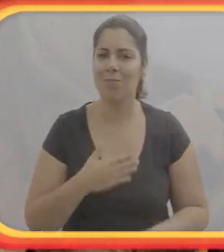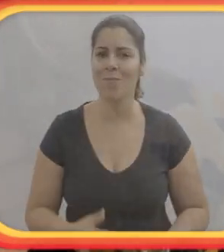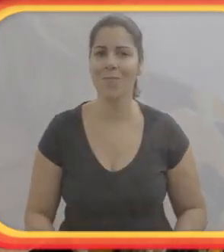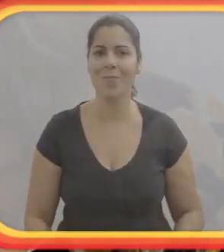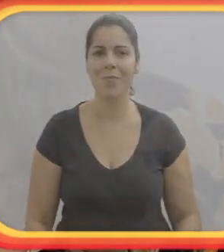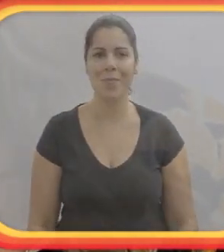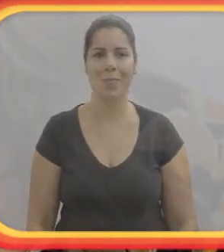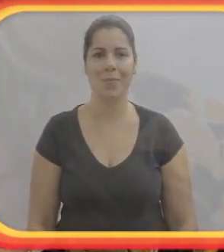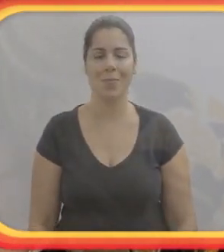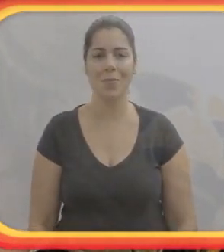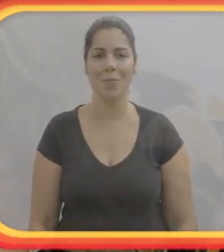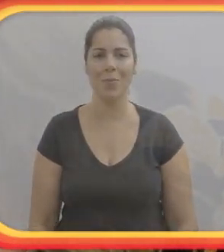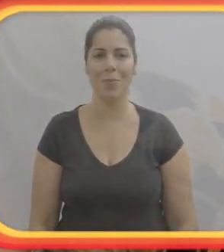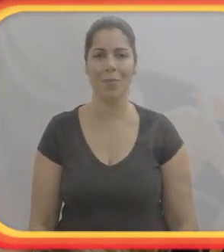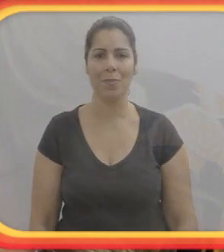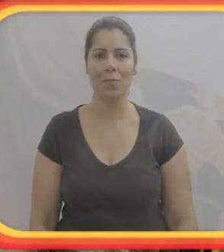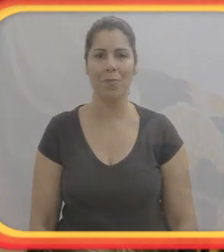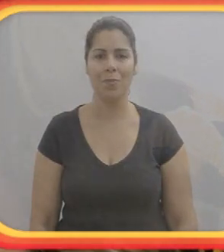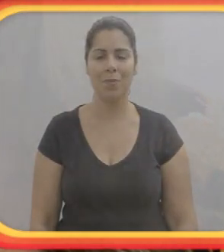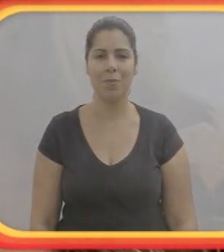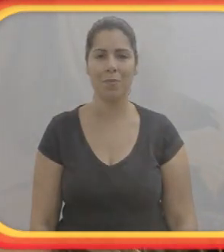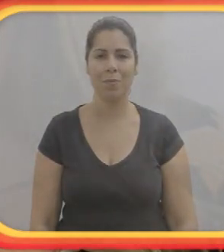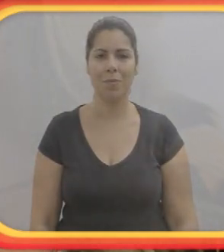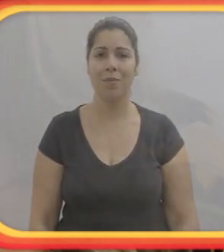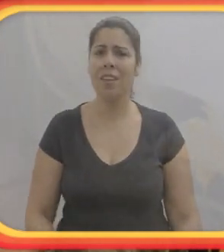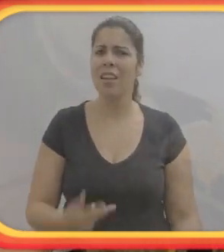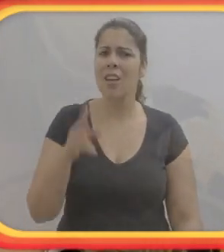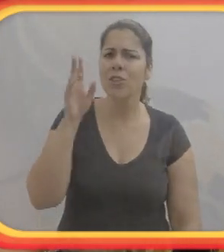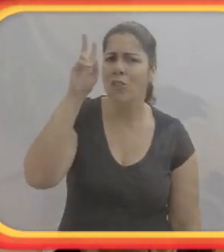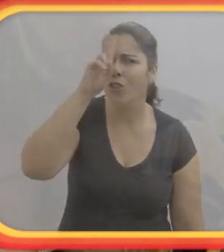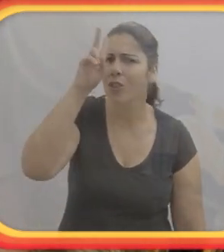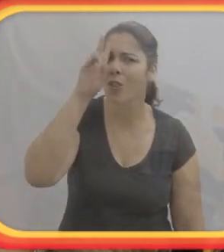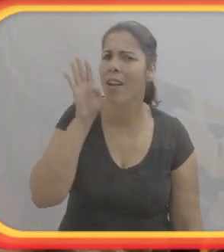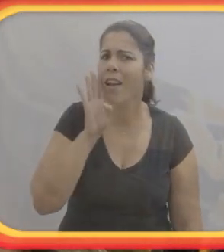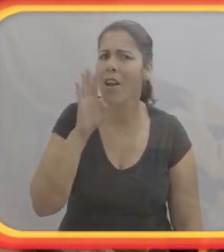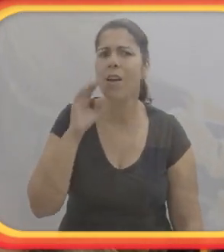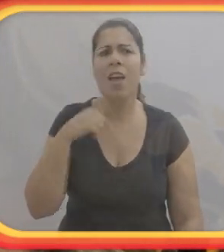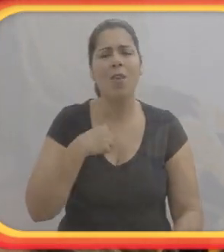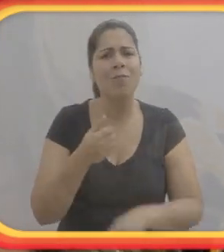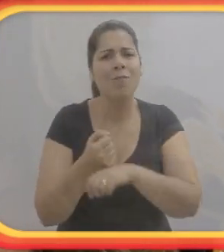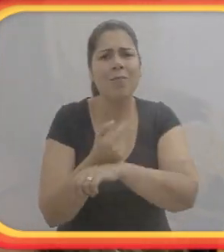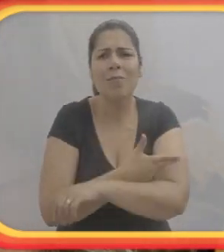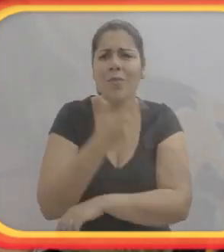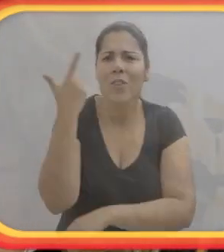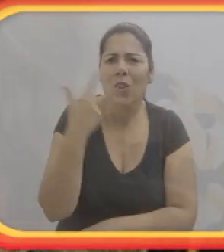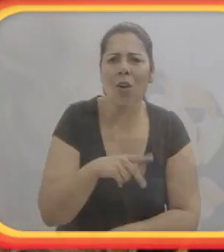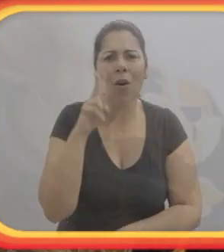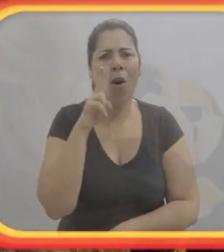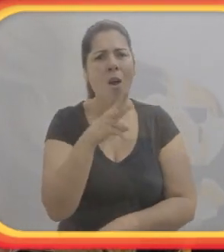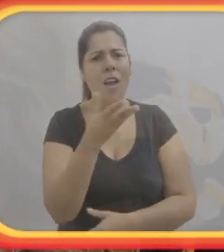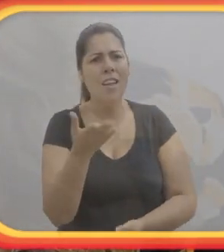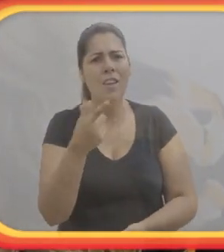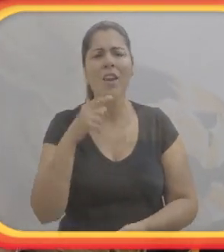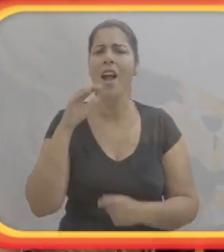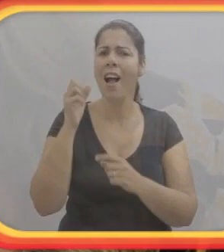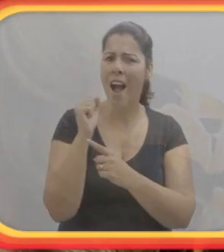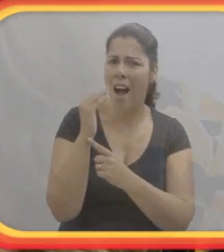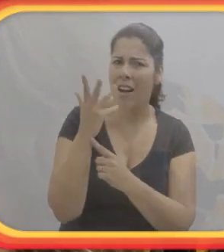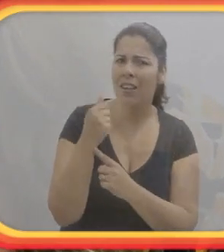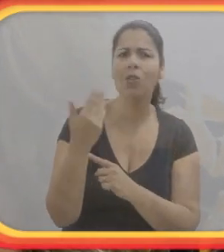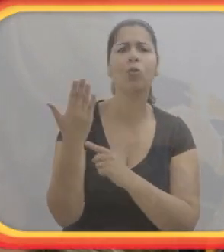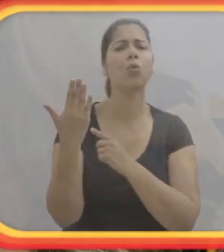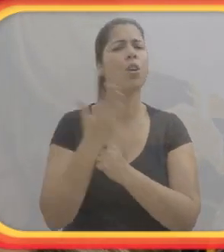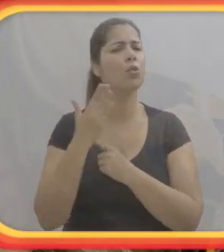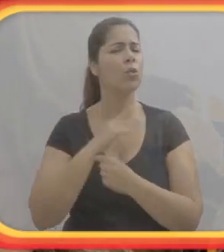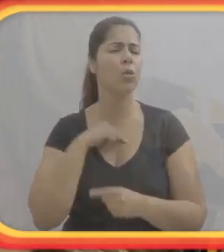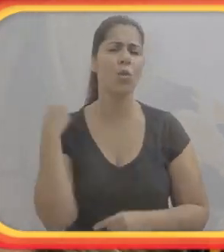tem sonhos do futuro dele. Então, para mim, foi um avanço, foi uma conquista perceber que ele sonha, né? E muitas vezes a